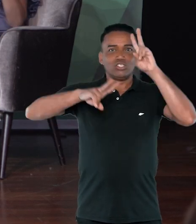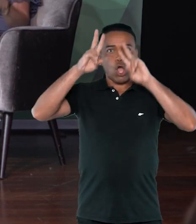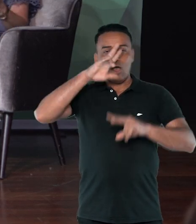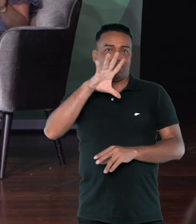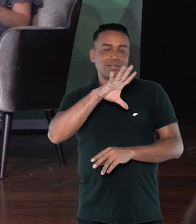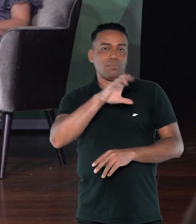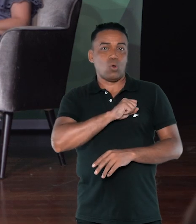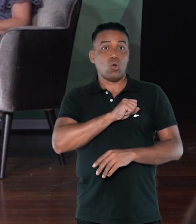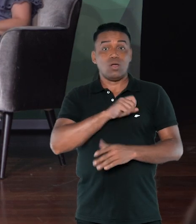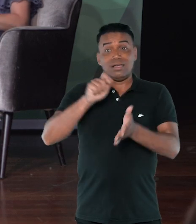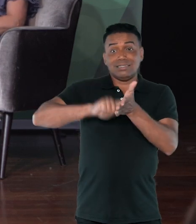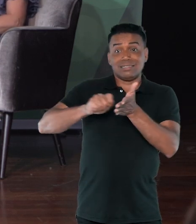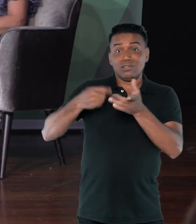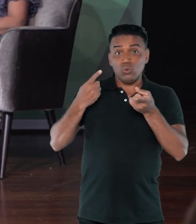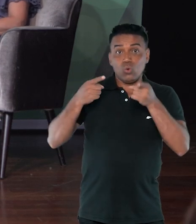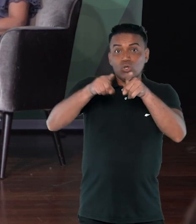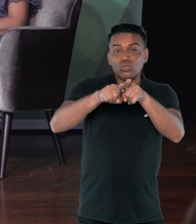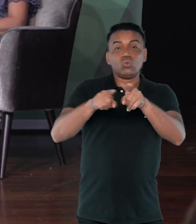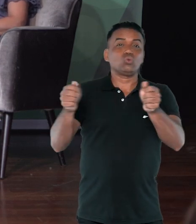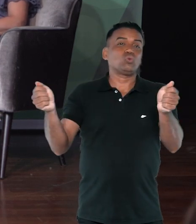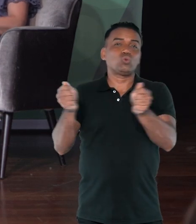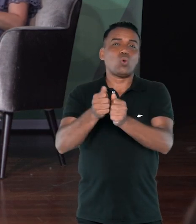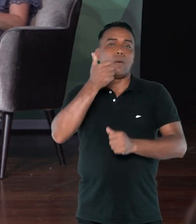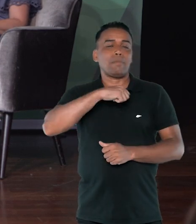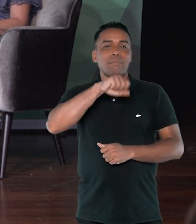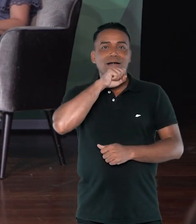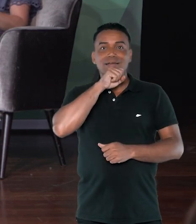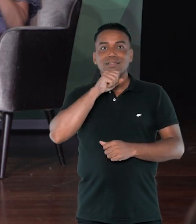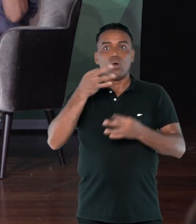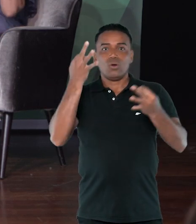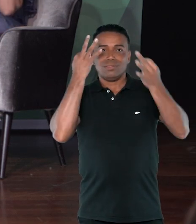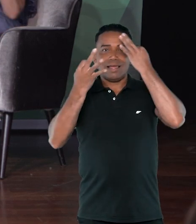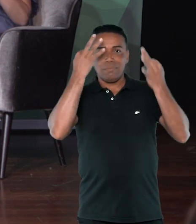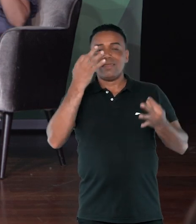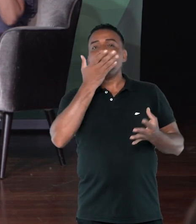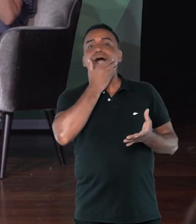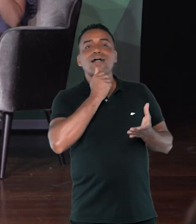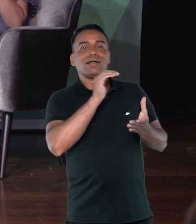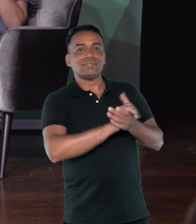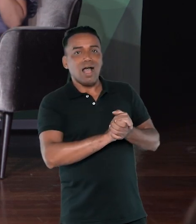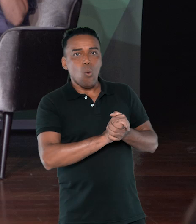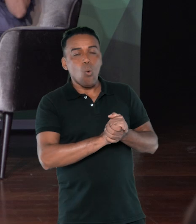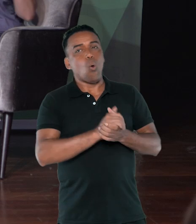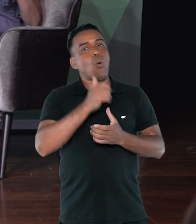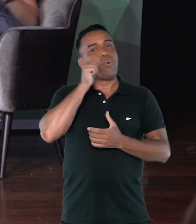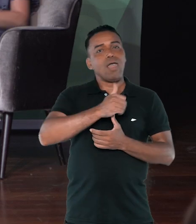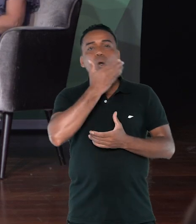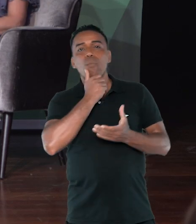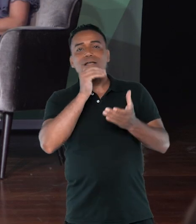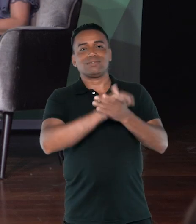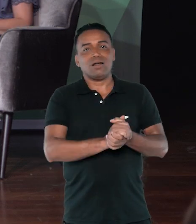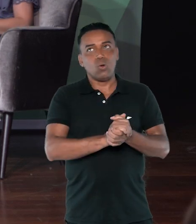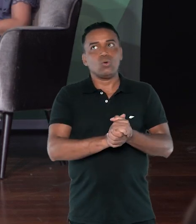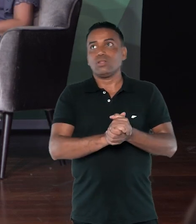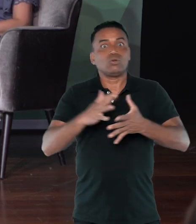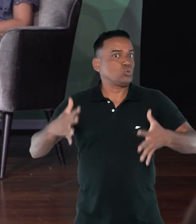em coautoria com a minha mãe, que chama Terapia de Casal, um casal dela, que ela me contou e a gente foi escrevendo algo surpreendente que